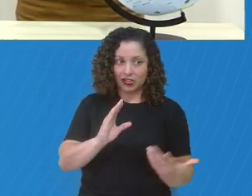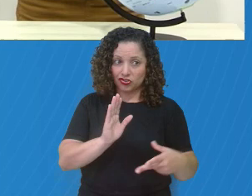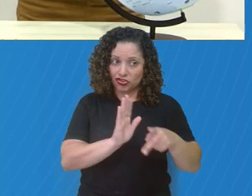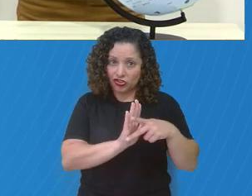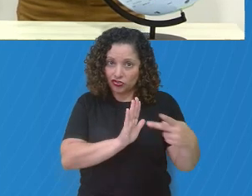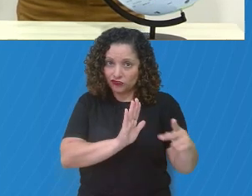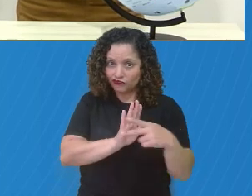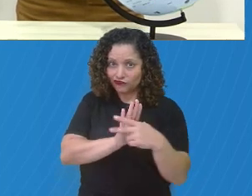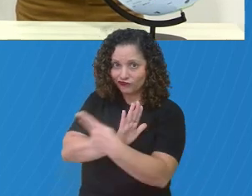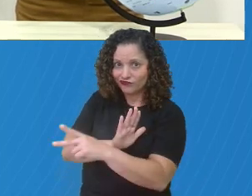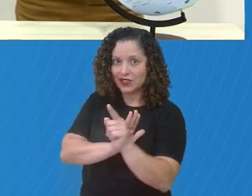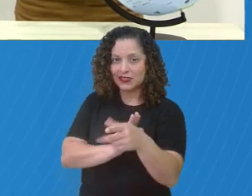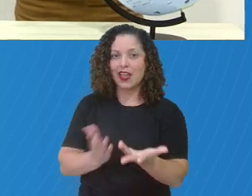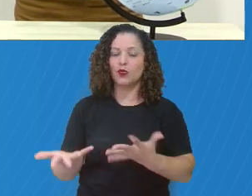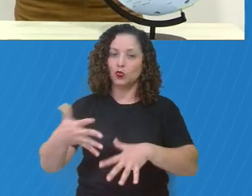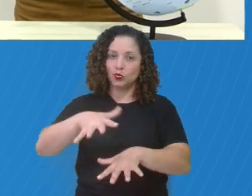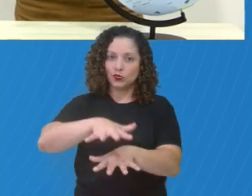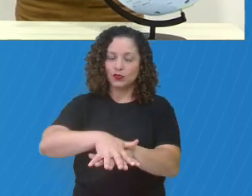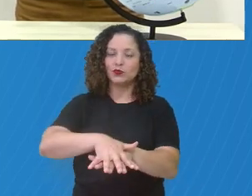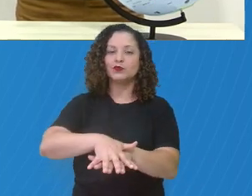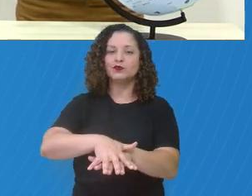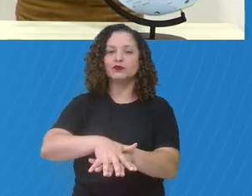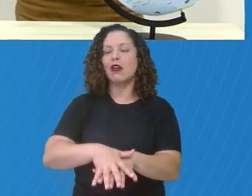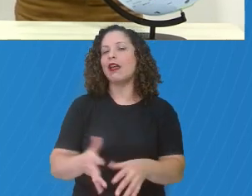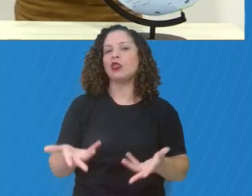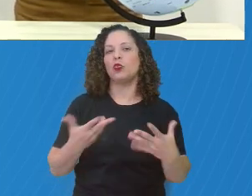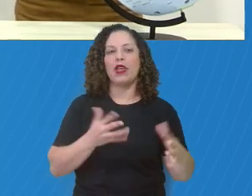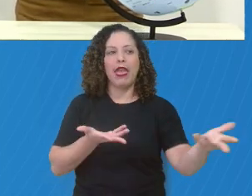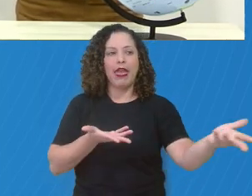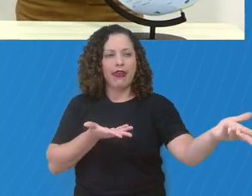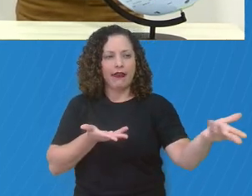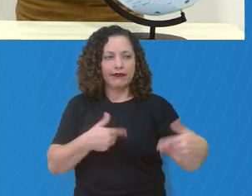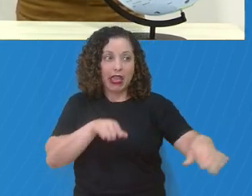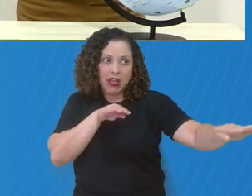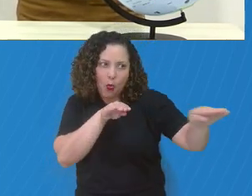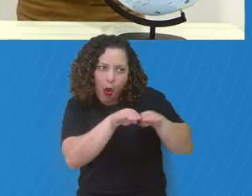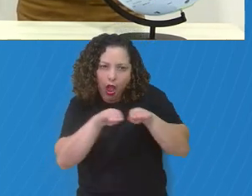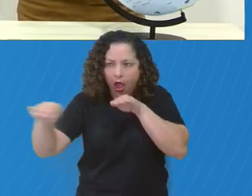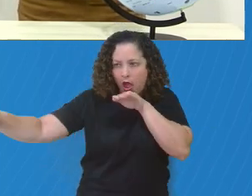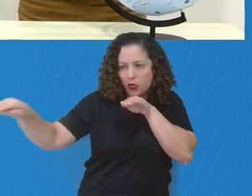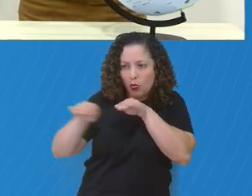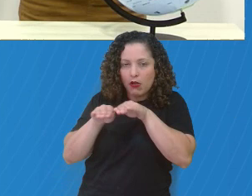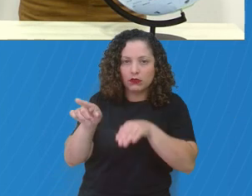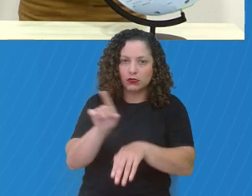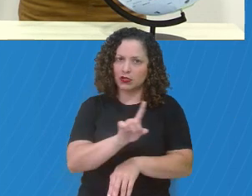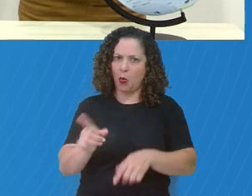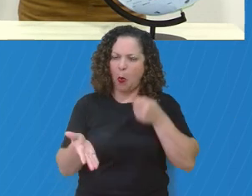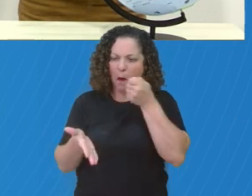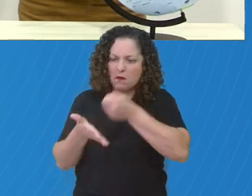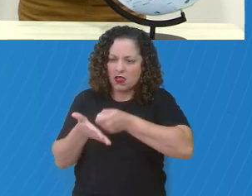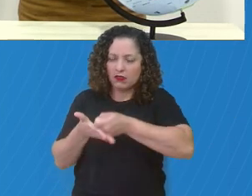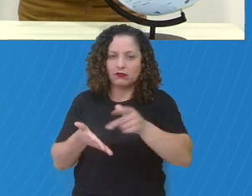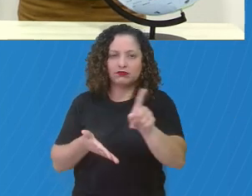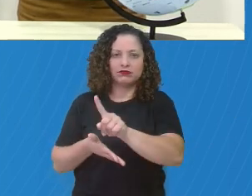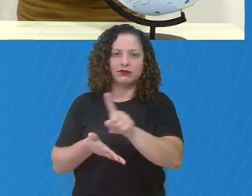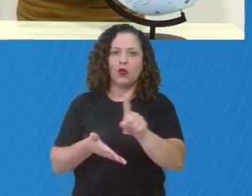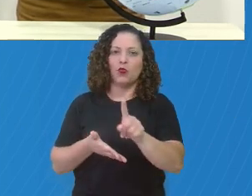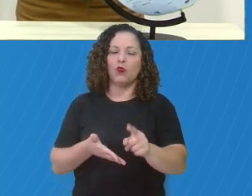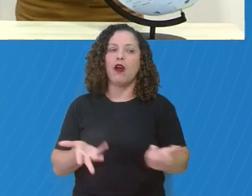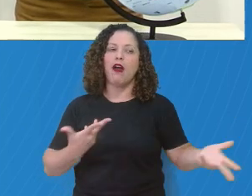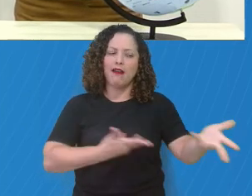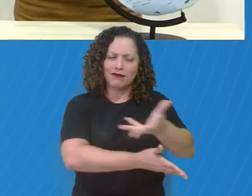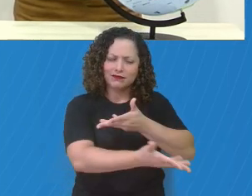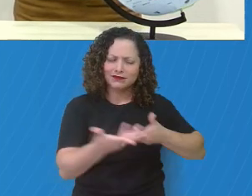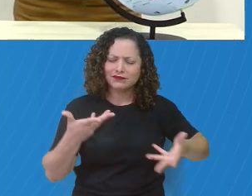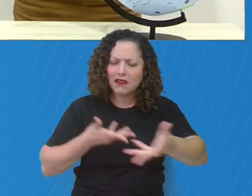verdadeira inclusão. A gente não querer que o outro seja igual a gente, né? É verdade. Isso é a verdadeira